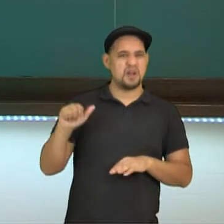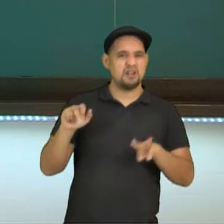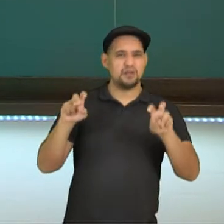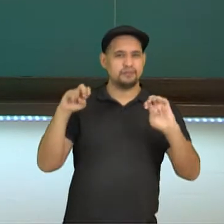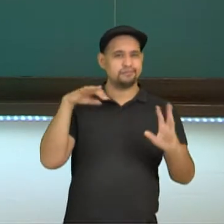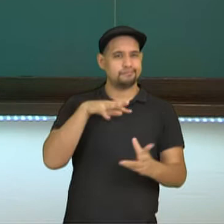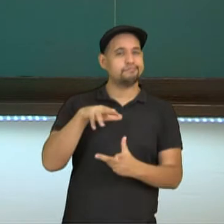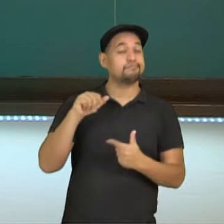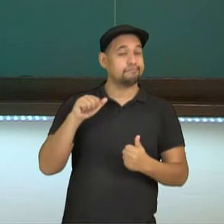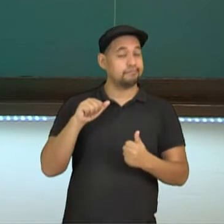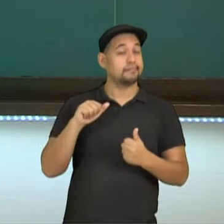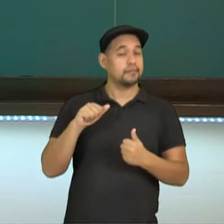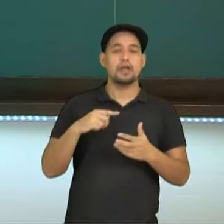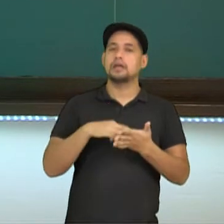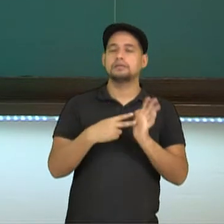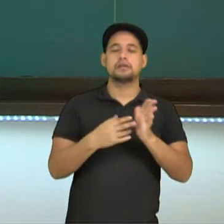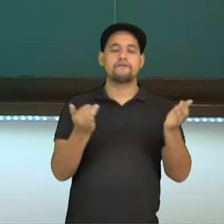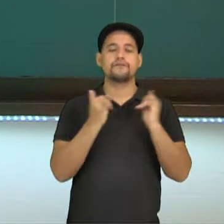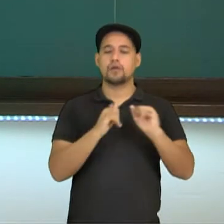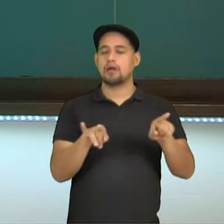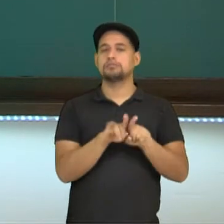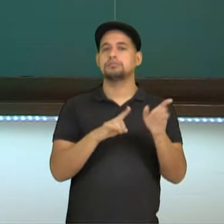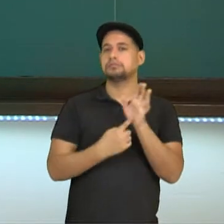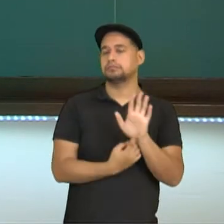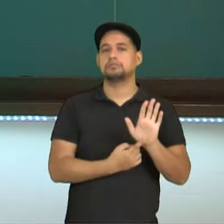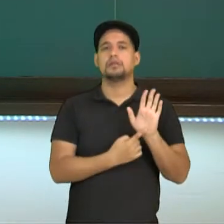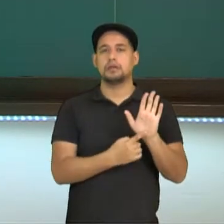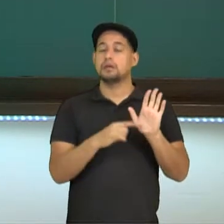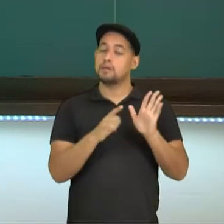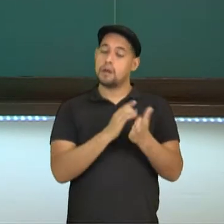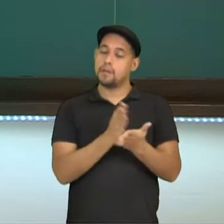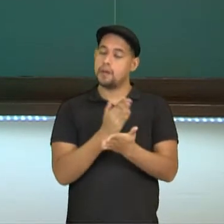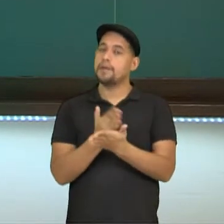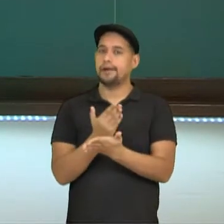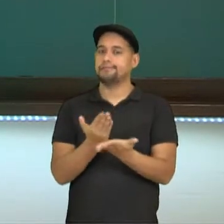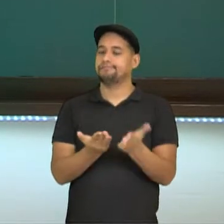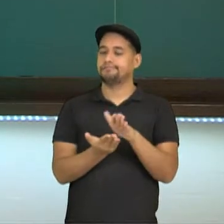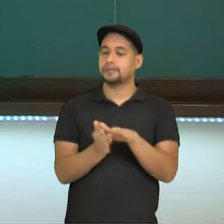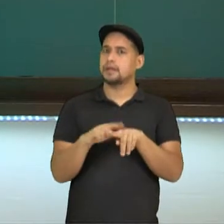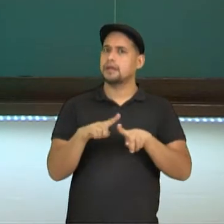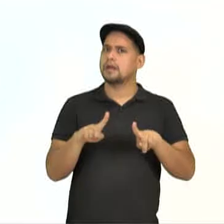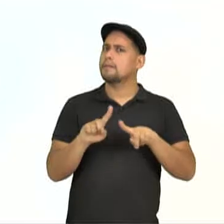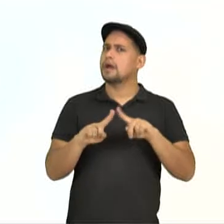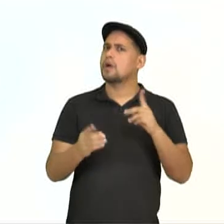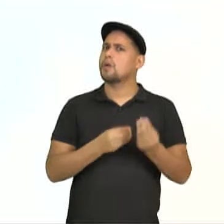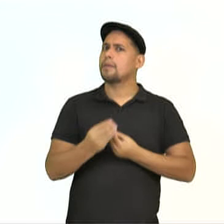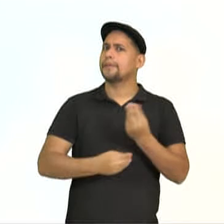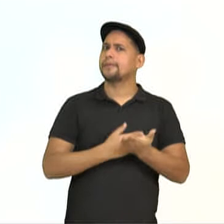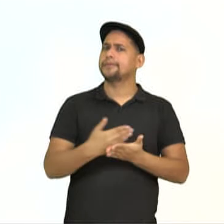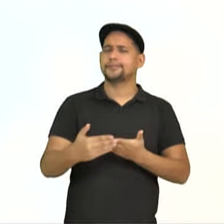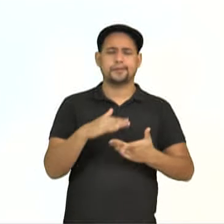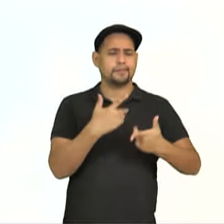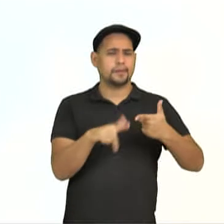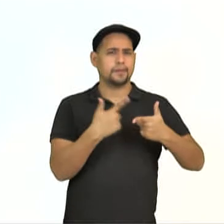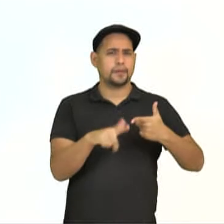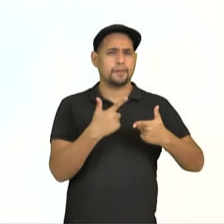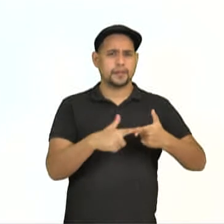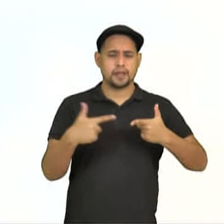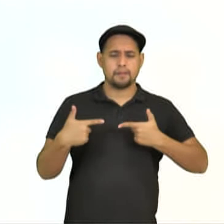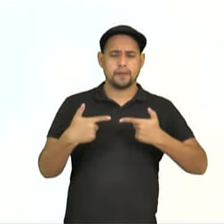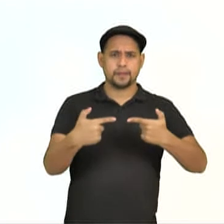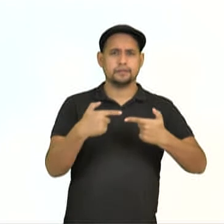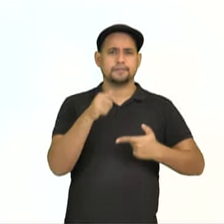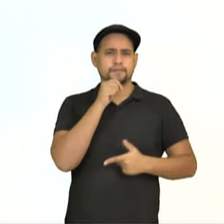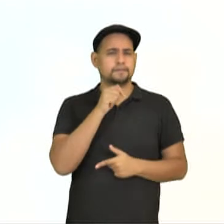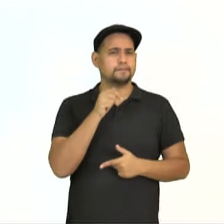o mundo. Essa é a mensagem basicamente passada por essa revista em quadrinhos. E as origens do conflito da Guerra Fria entre